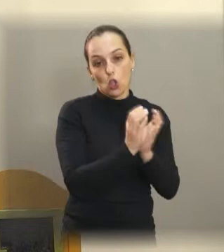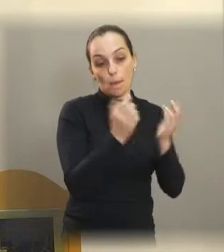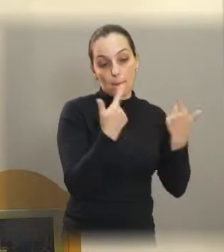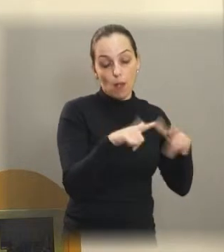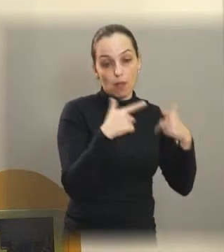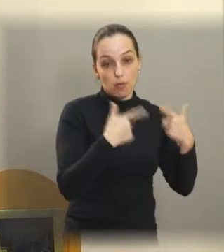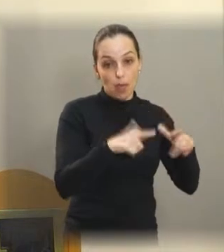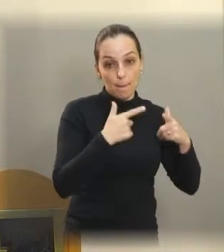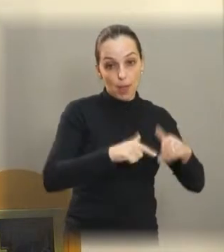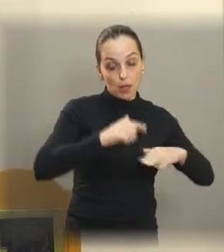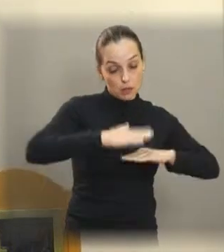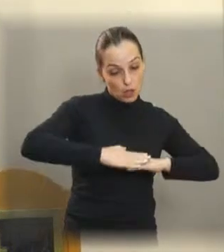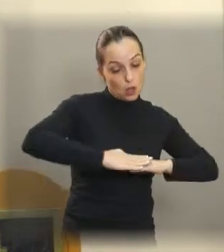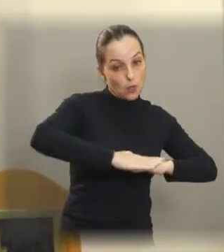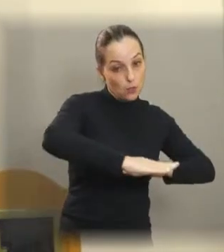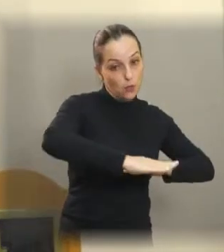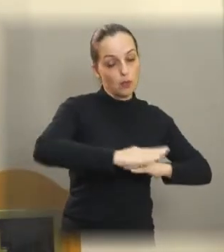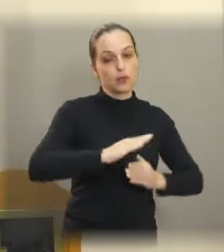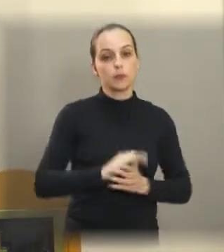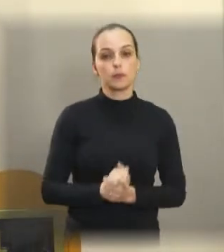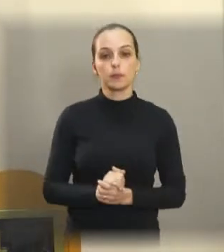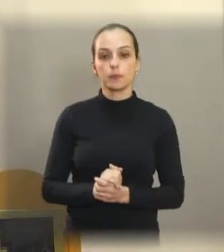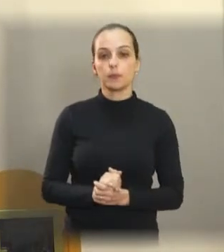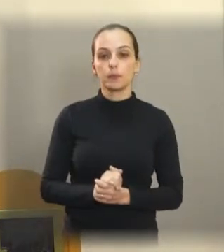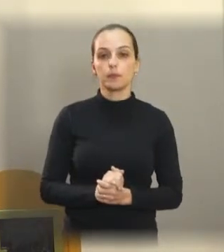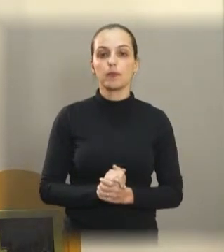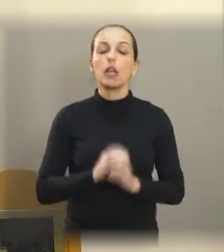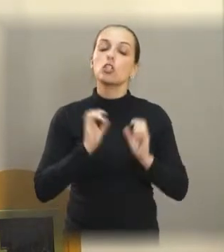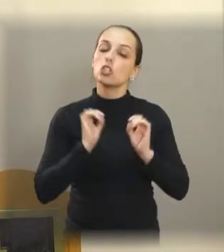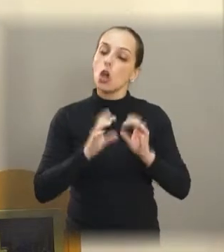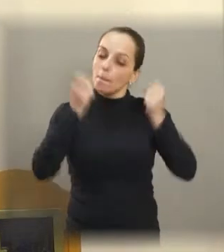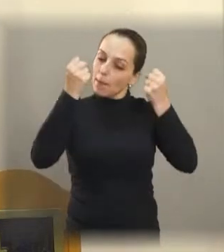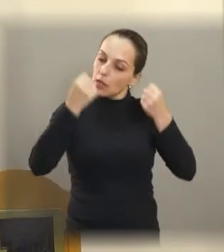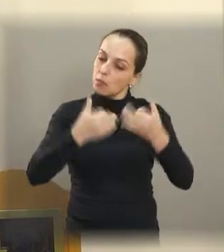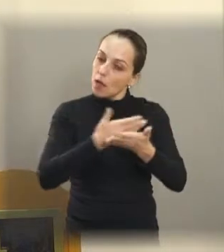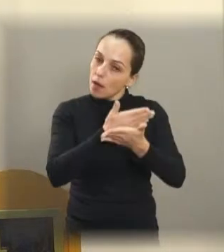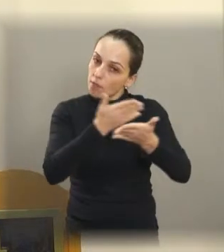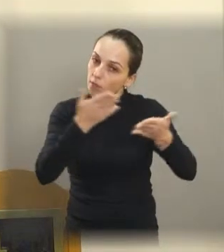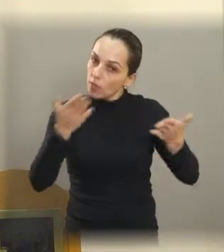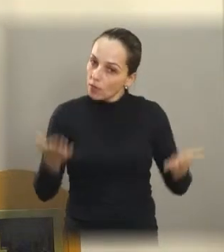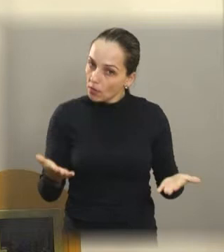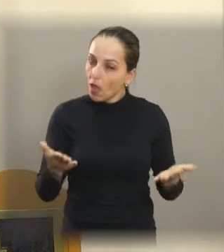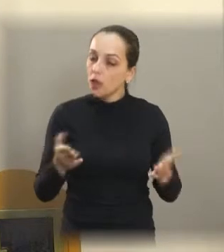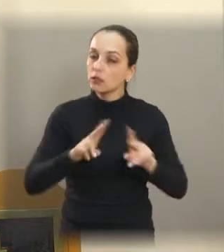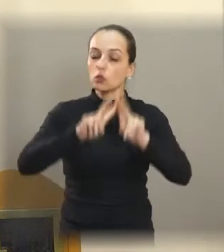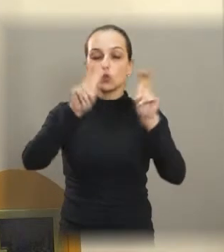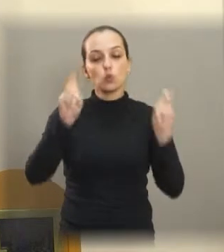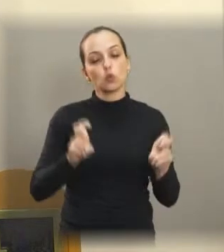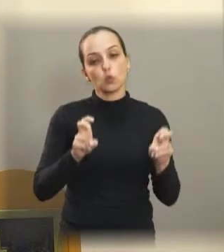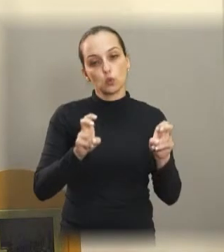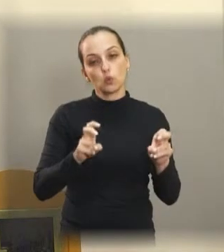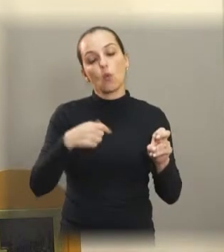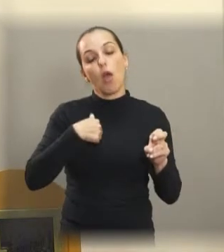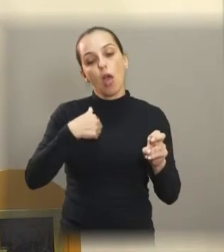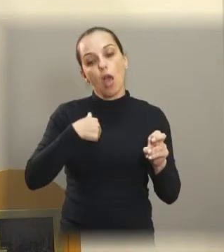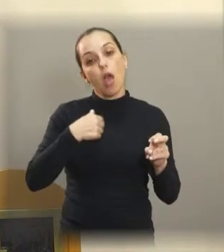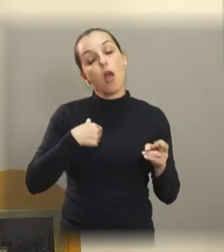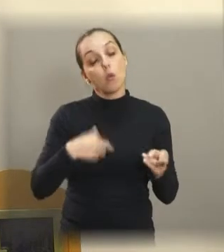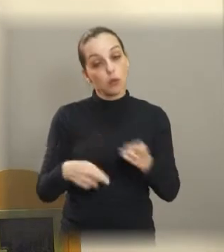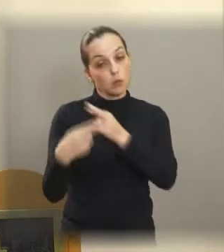no recape. Então, só a título de dar uma satisfação, né, em relação à questão que eu